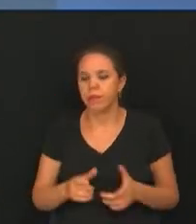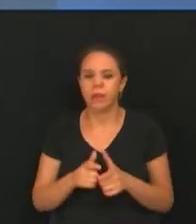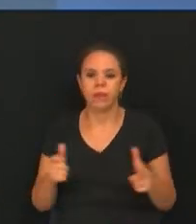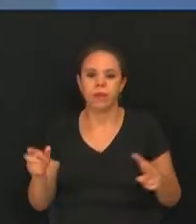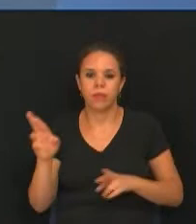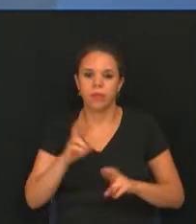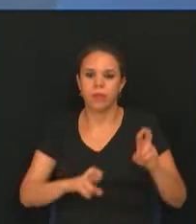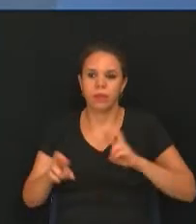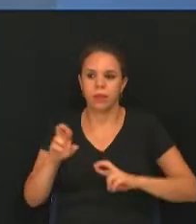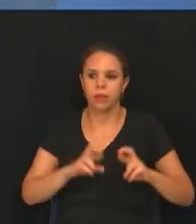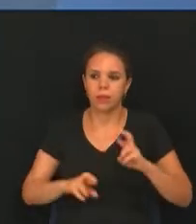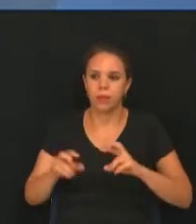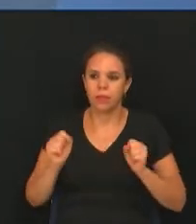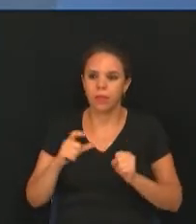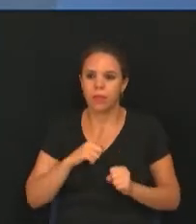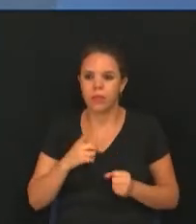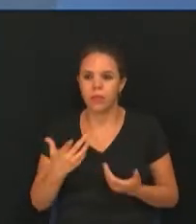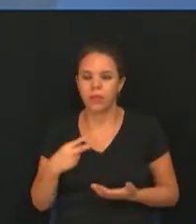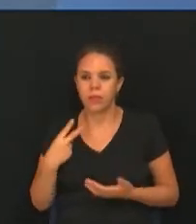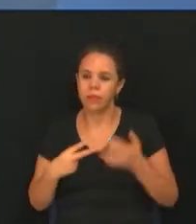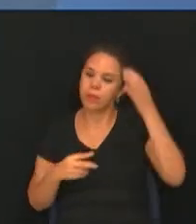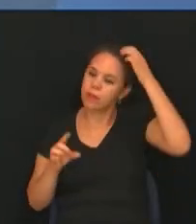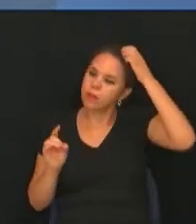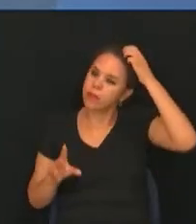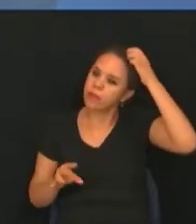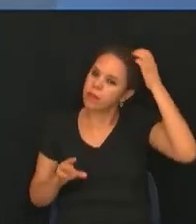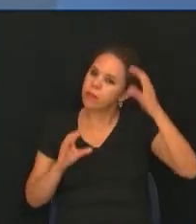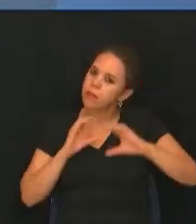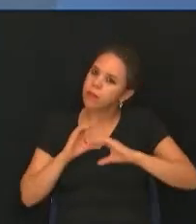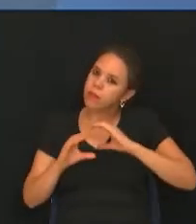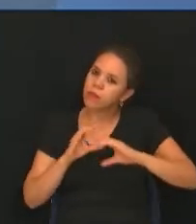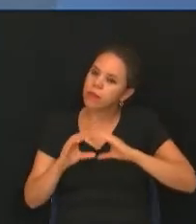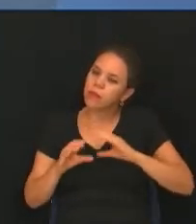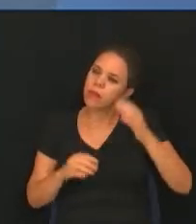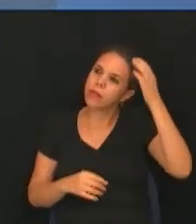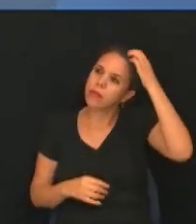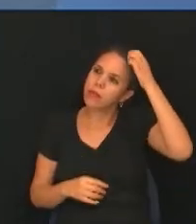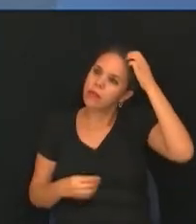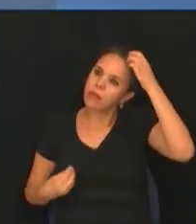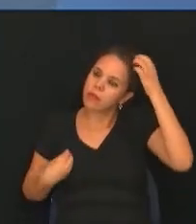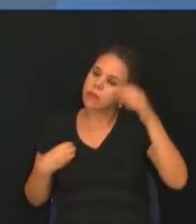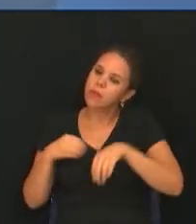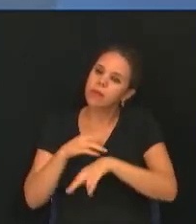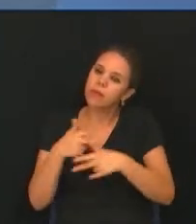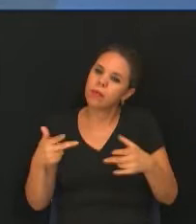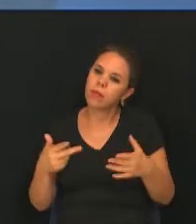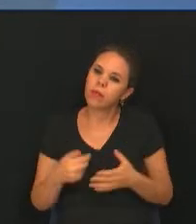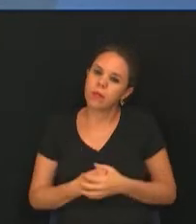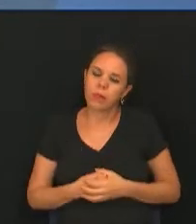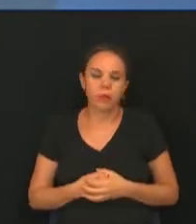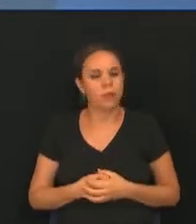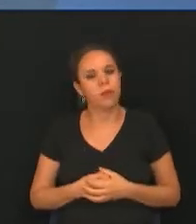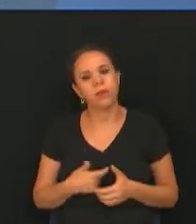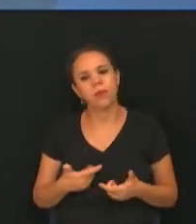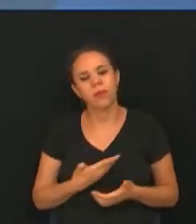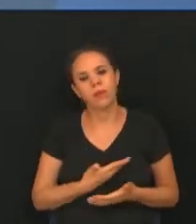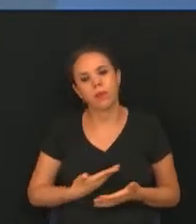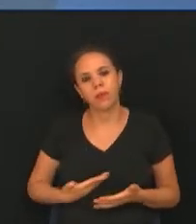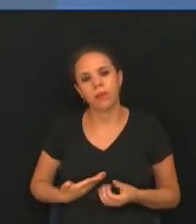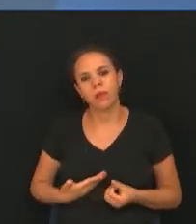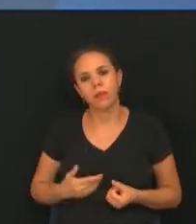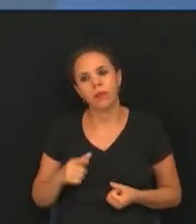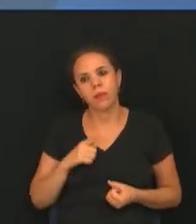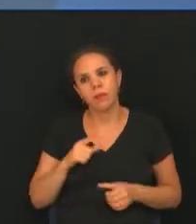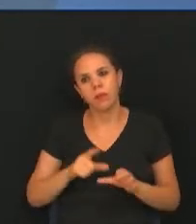fiscal que pode ter. O vereador é apenas um canal intermediário que traz essas demandas para o Poder Executivo. Então, a gente depende